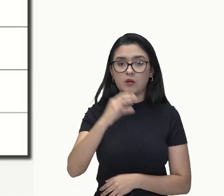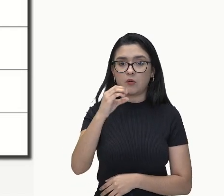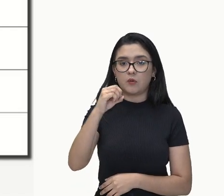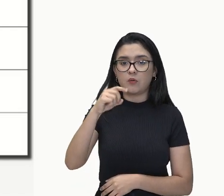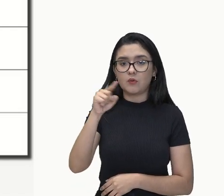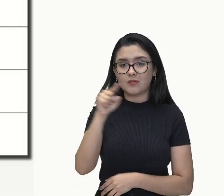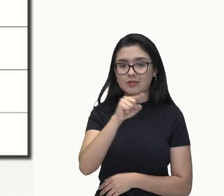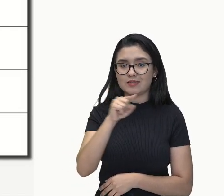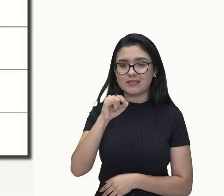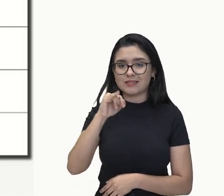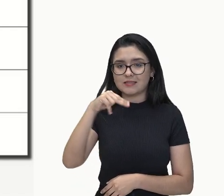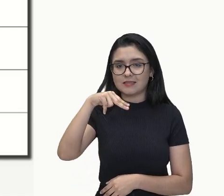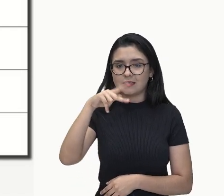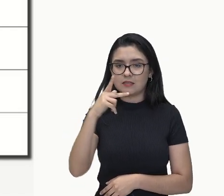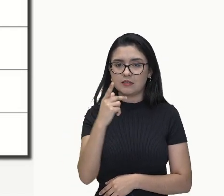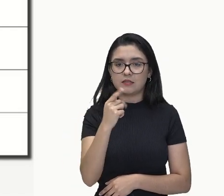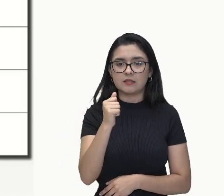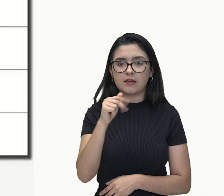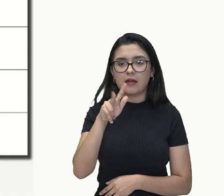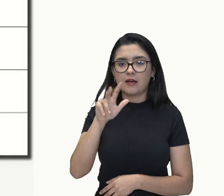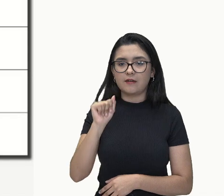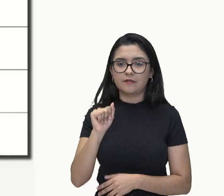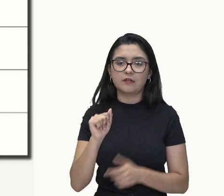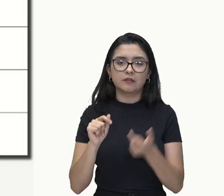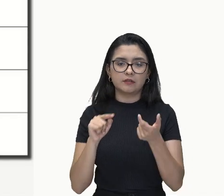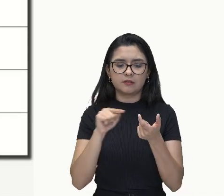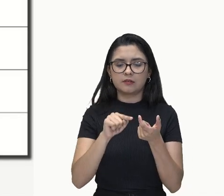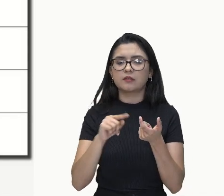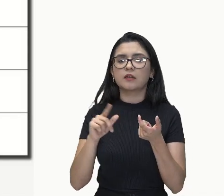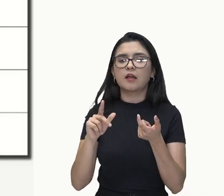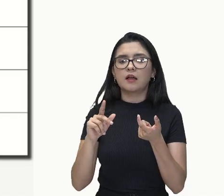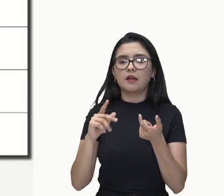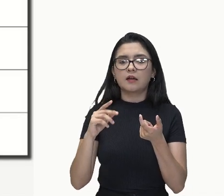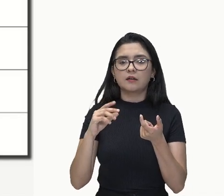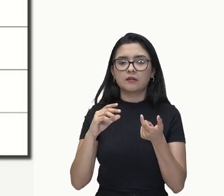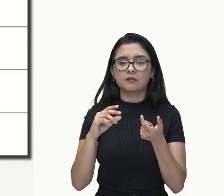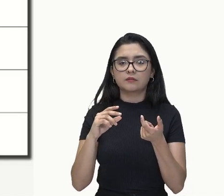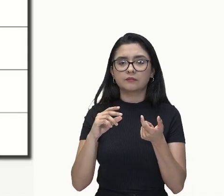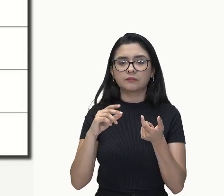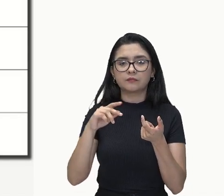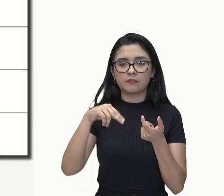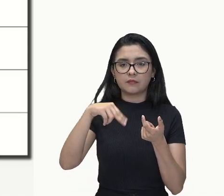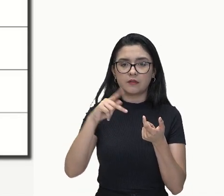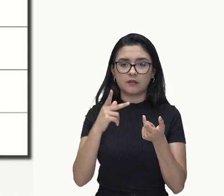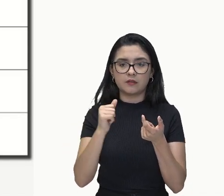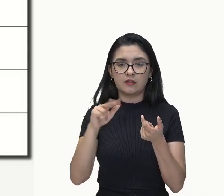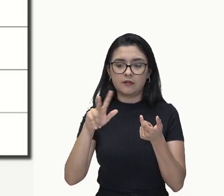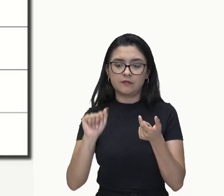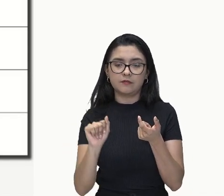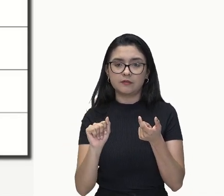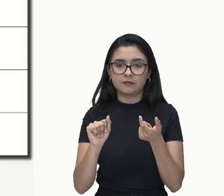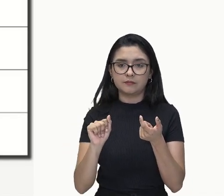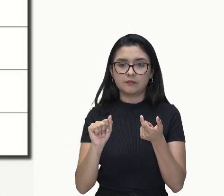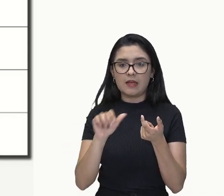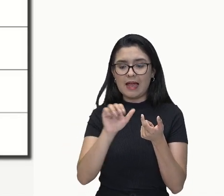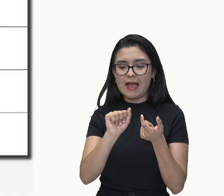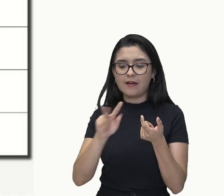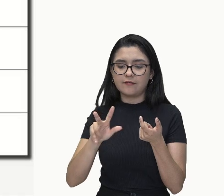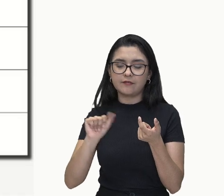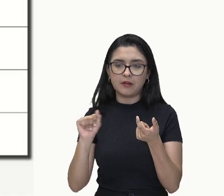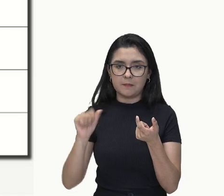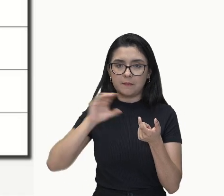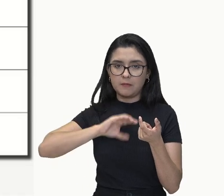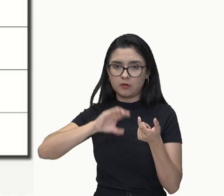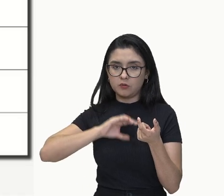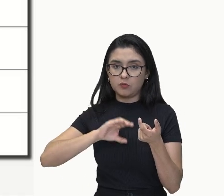cozinhava. Olha, essa terminaçãozinha aqui da língua portuguesa, eu cozinhava, essa terminação,